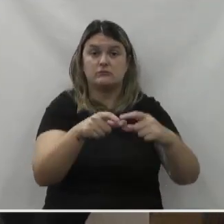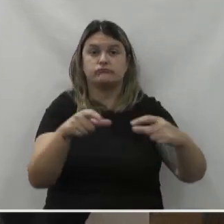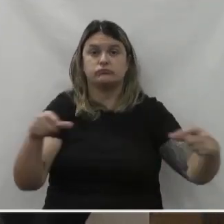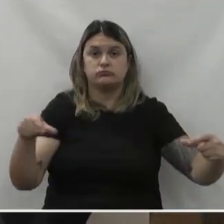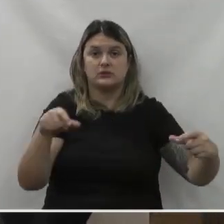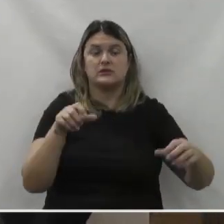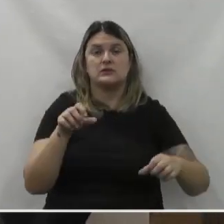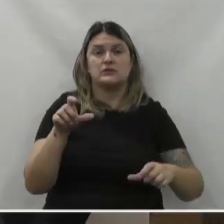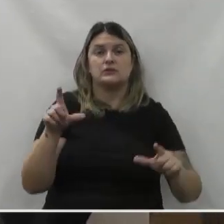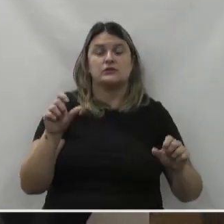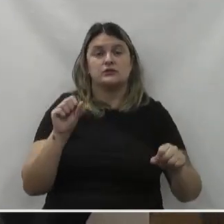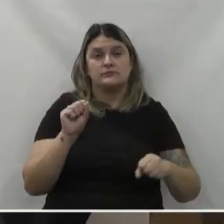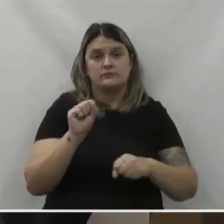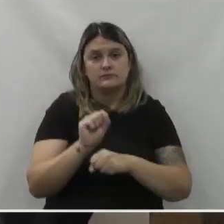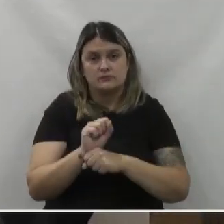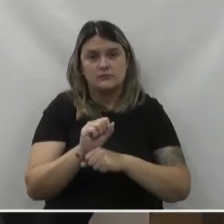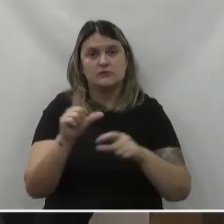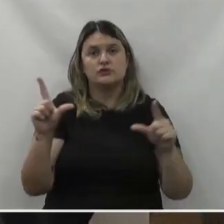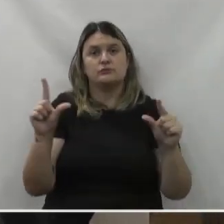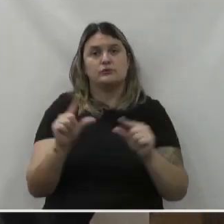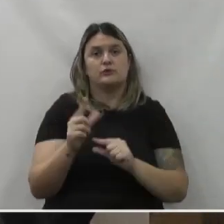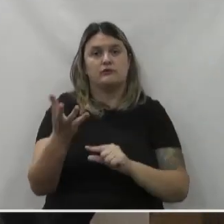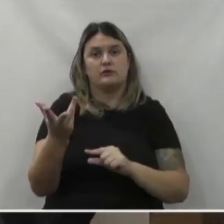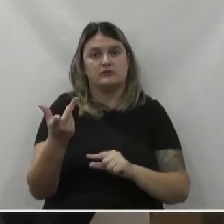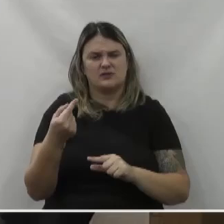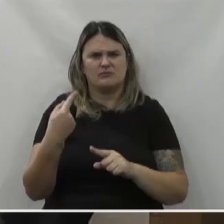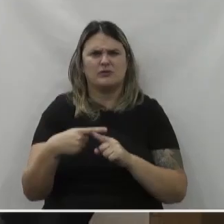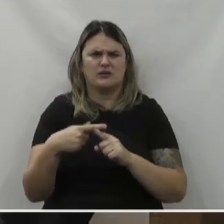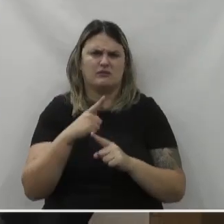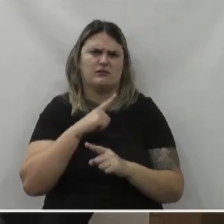porque nós tem crianças ali